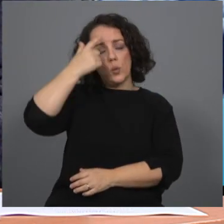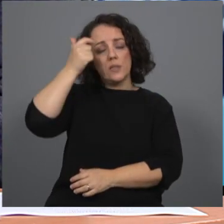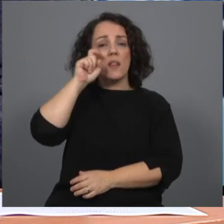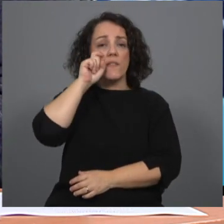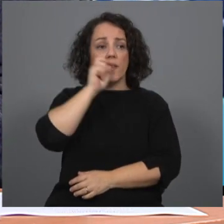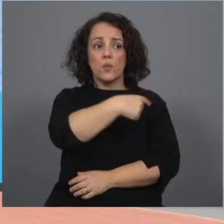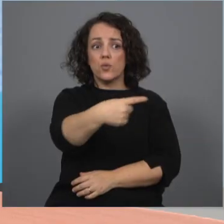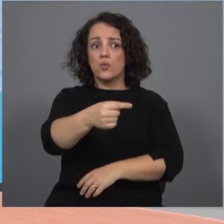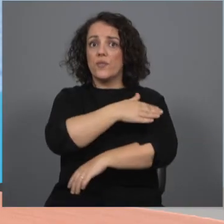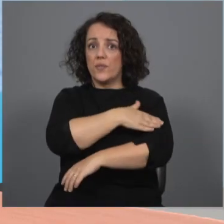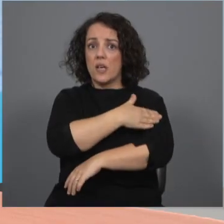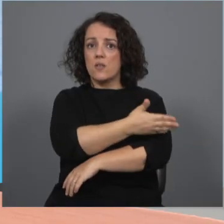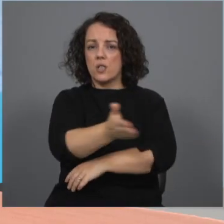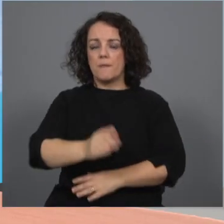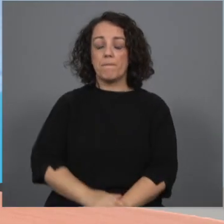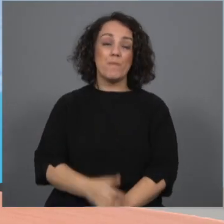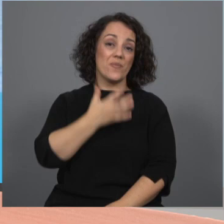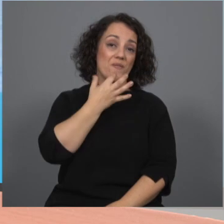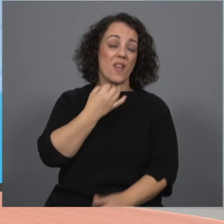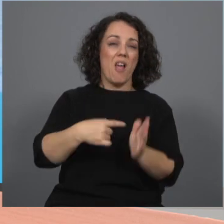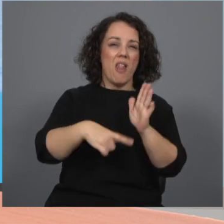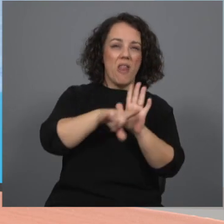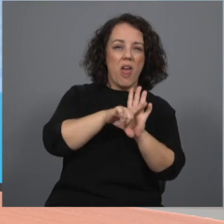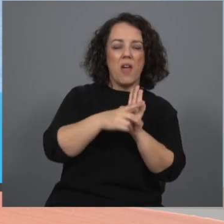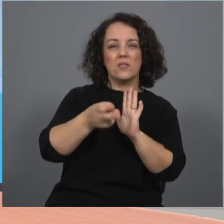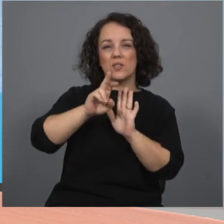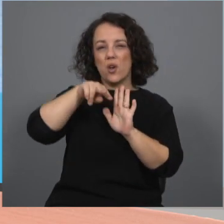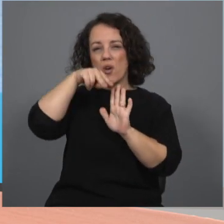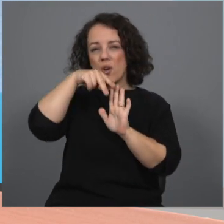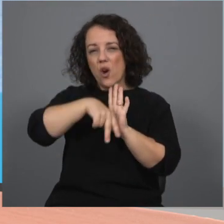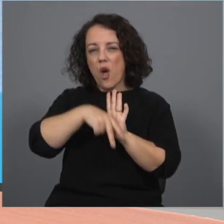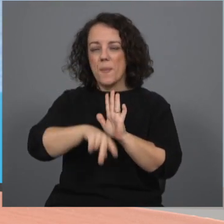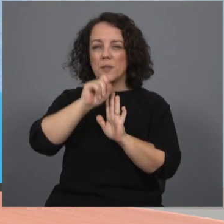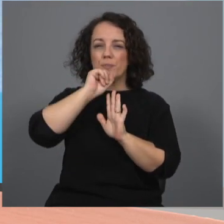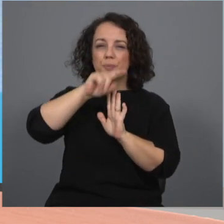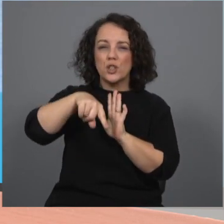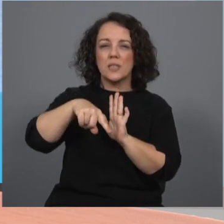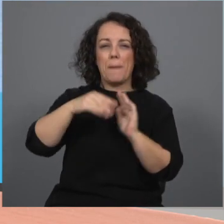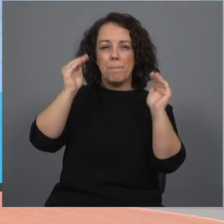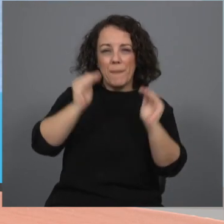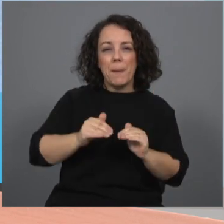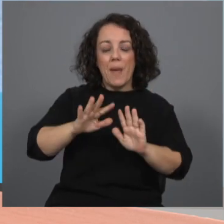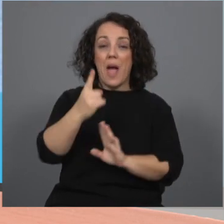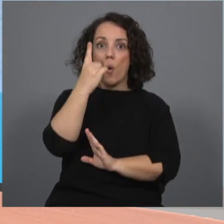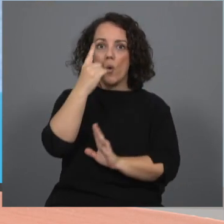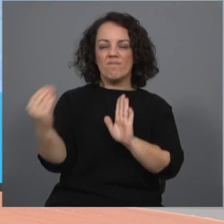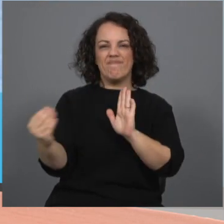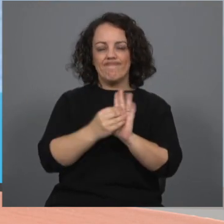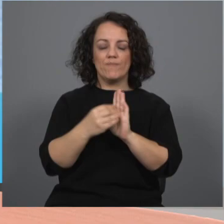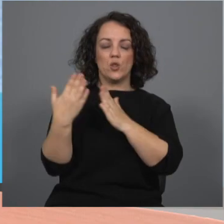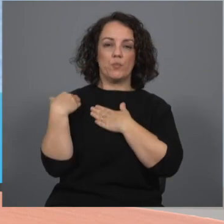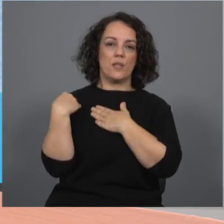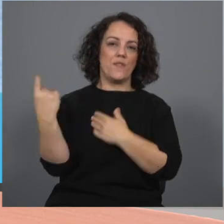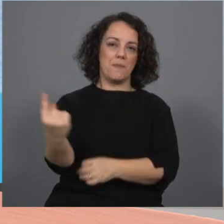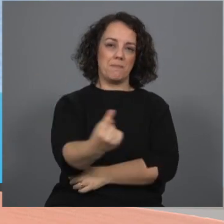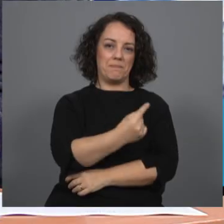frágeis. De facto, as leis e as normas podiam ser muito menos, bastava uma que apelasse a essa responsabilidade pessoal. Mas isso